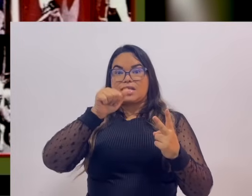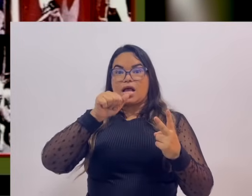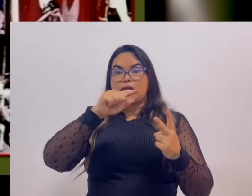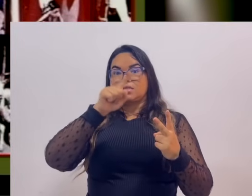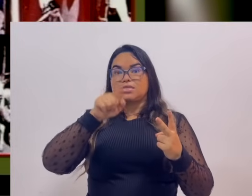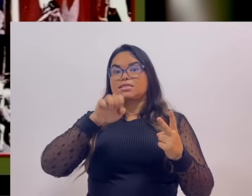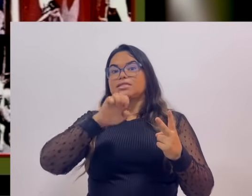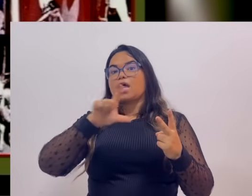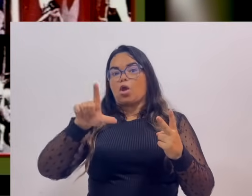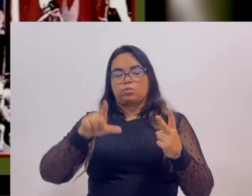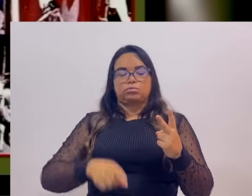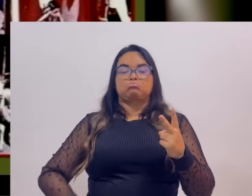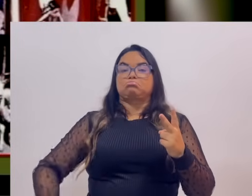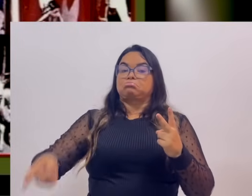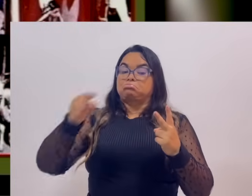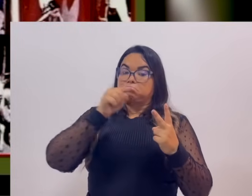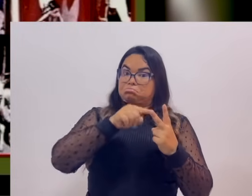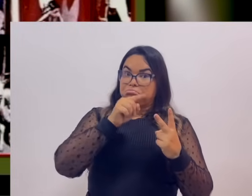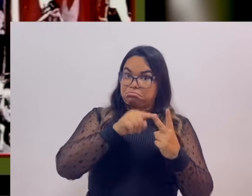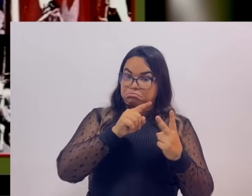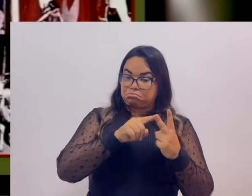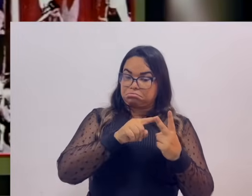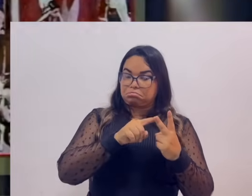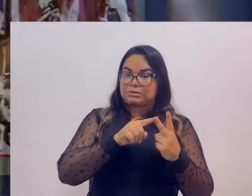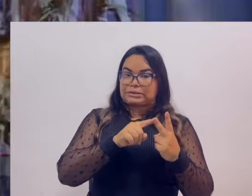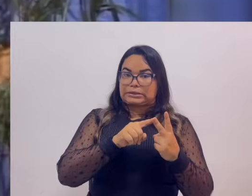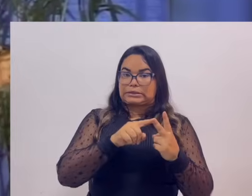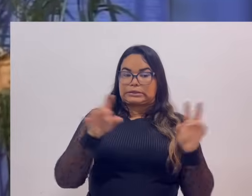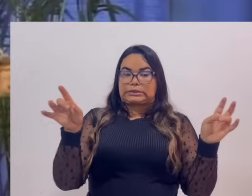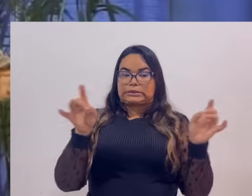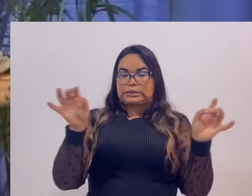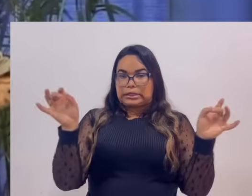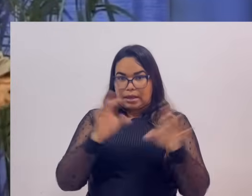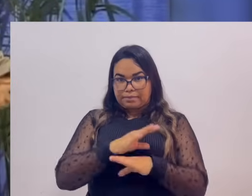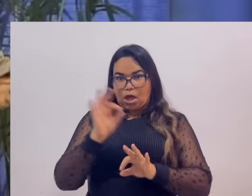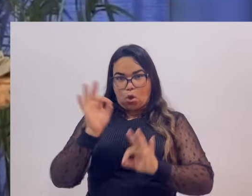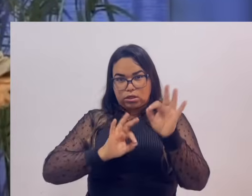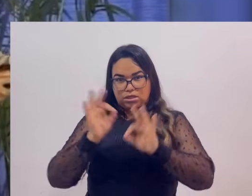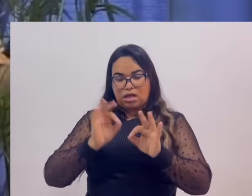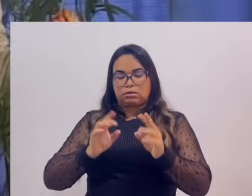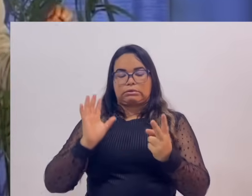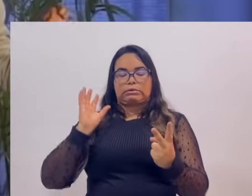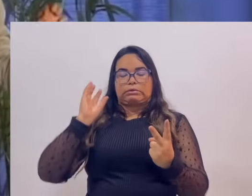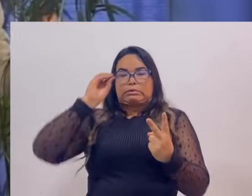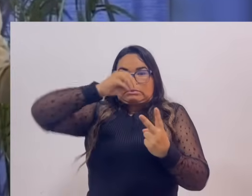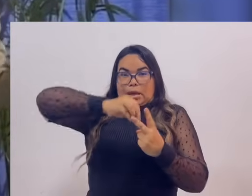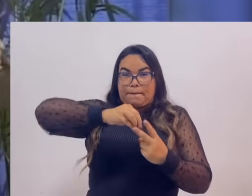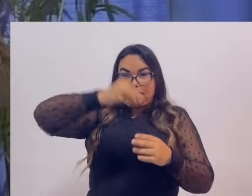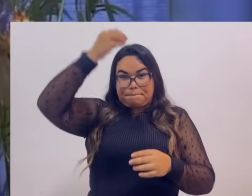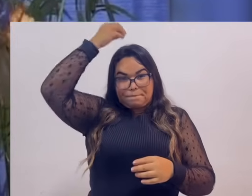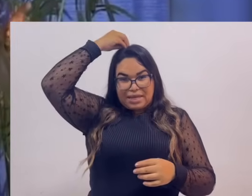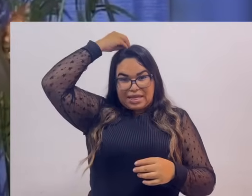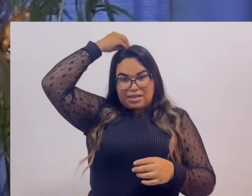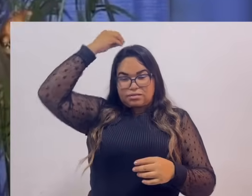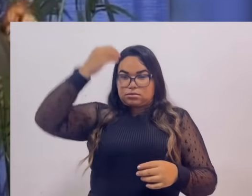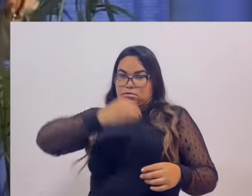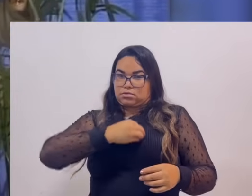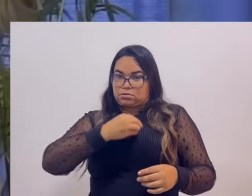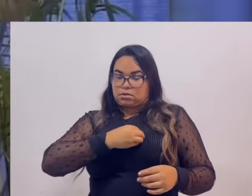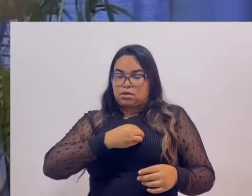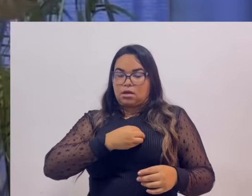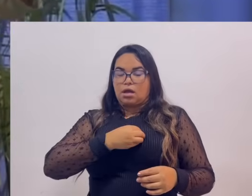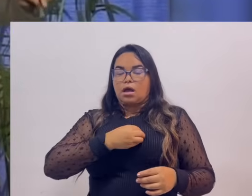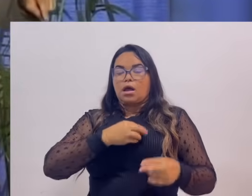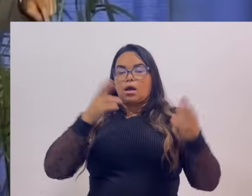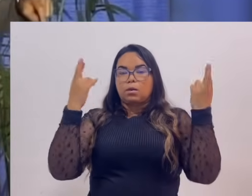Azazel e era o bode emissário que seria solto no deserto Azazel significa o